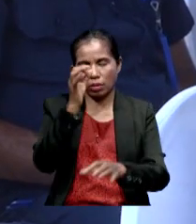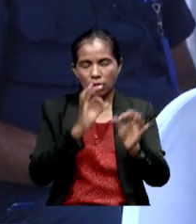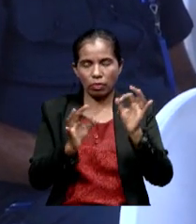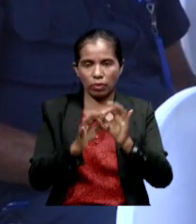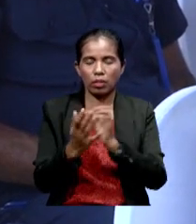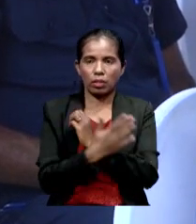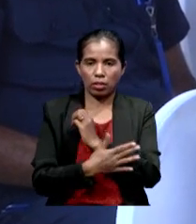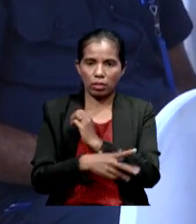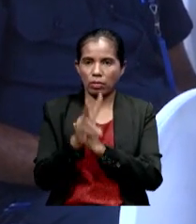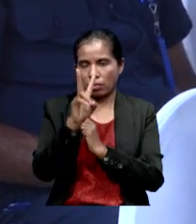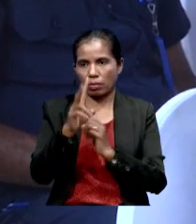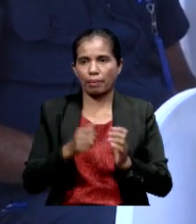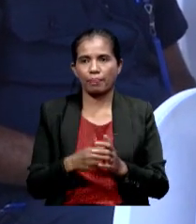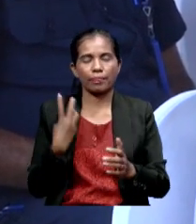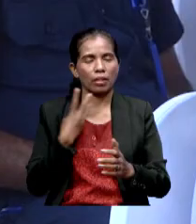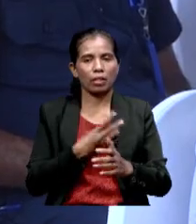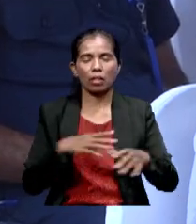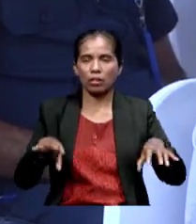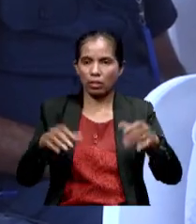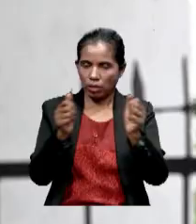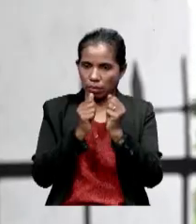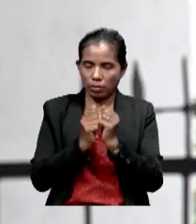rairua. Kata kita ni cooperação com